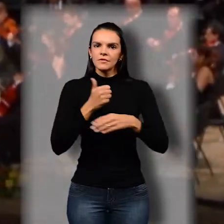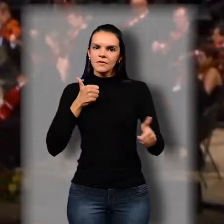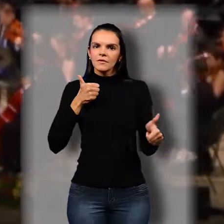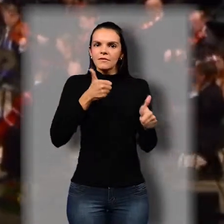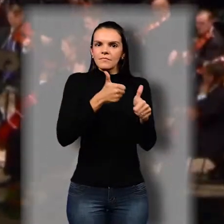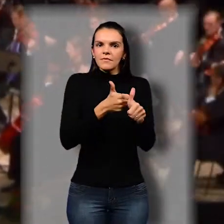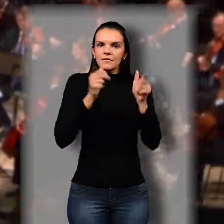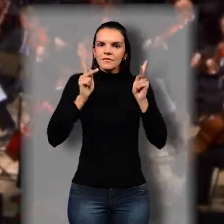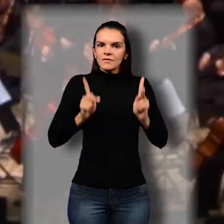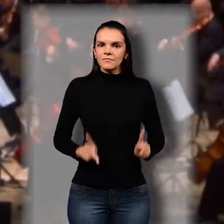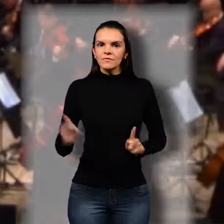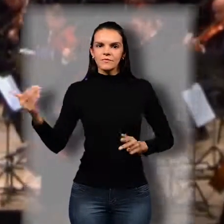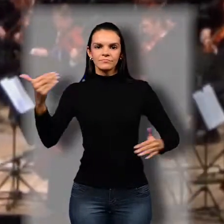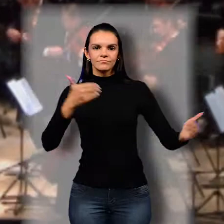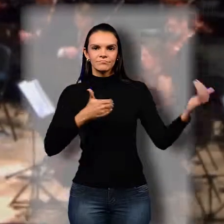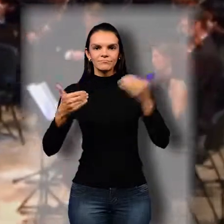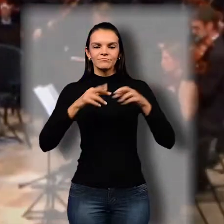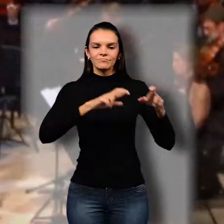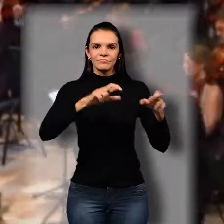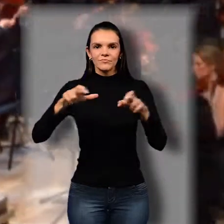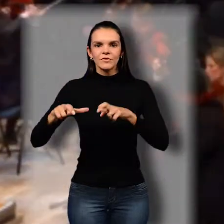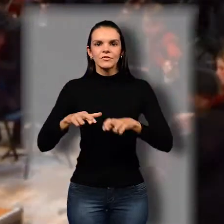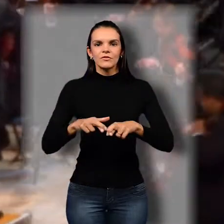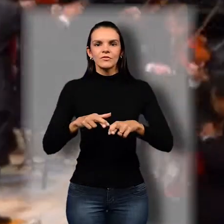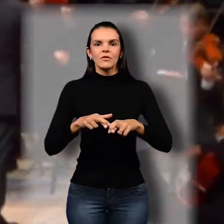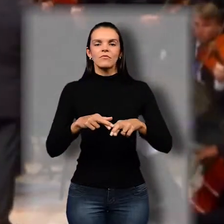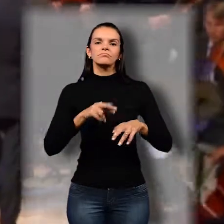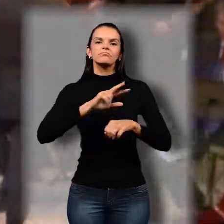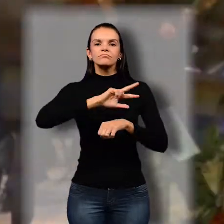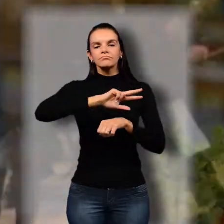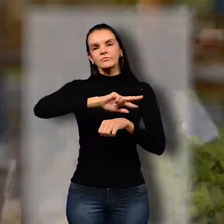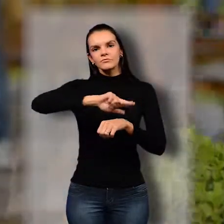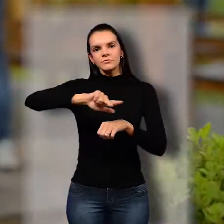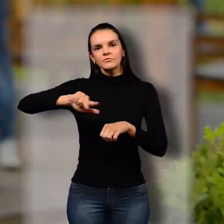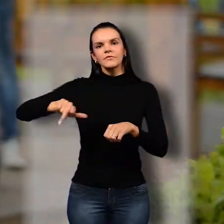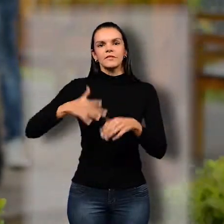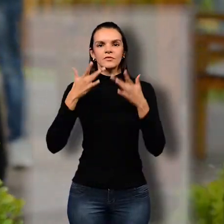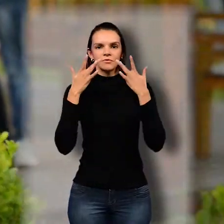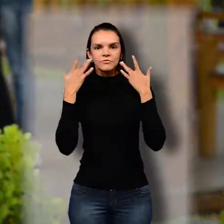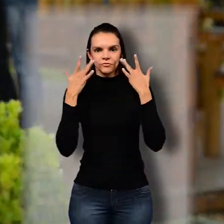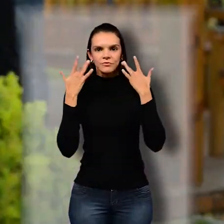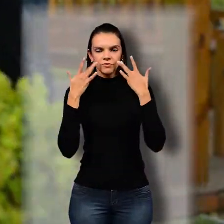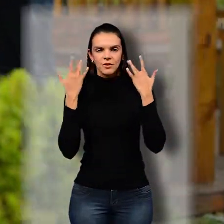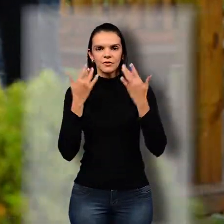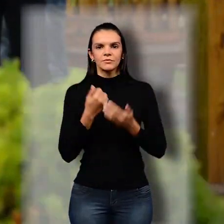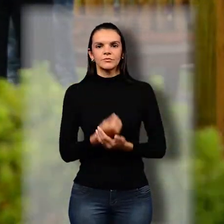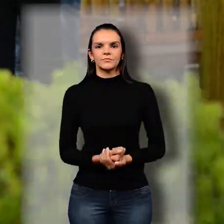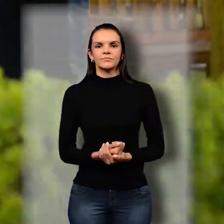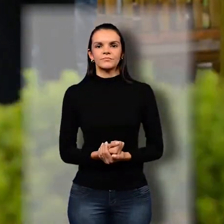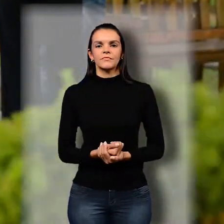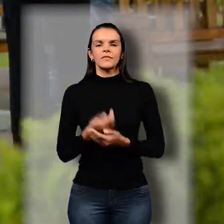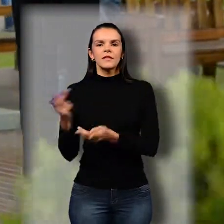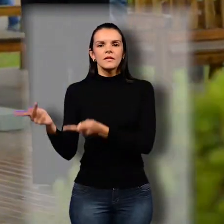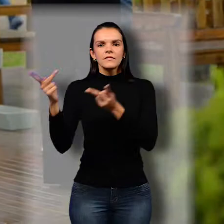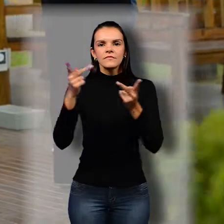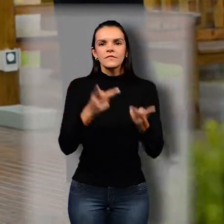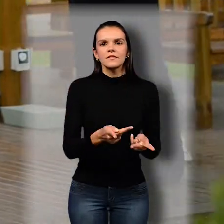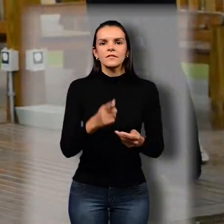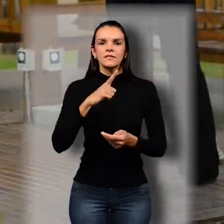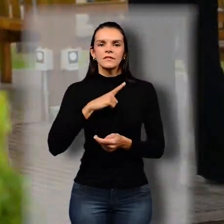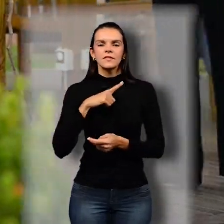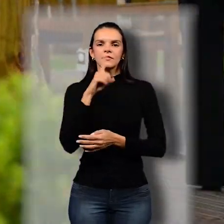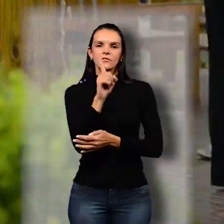o público da região a grandes talentos do mundo. Para bem receber visitantes e seus mais